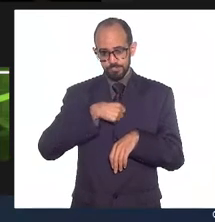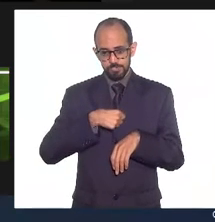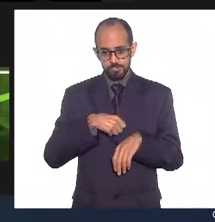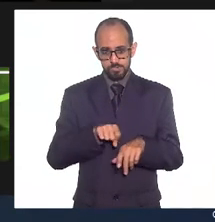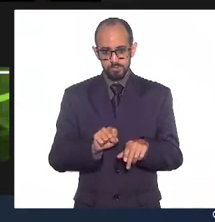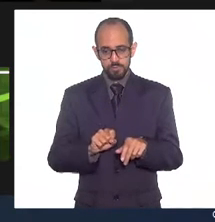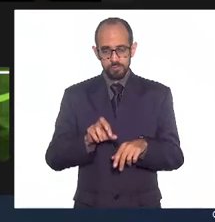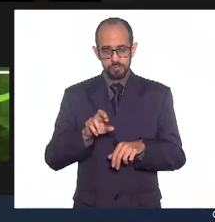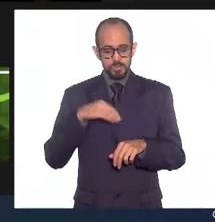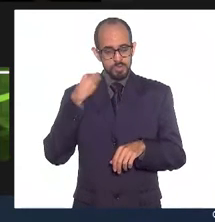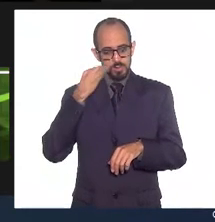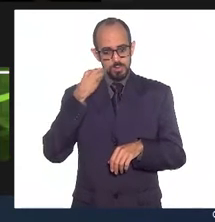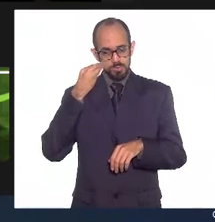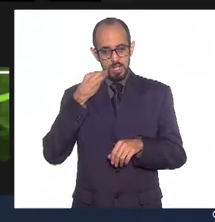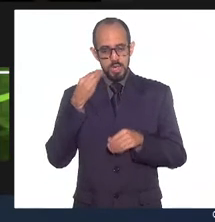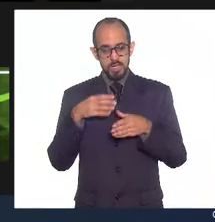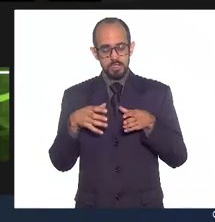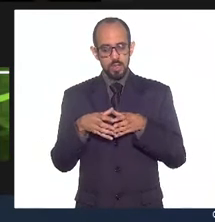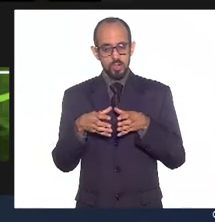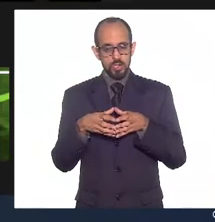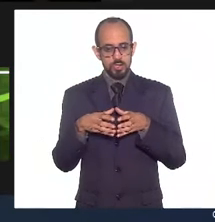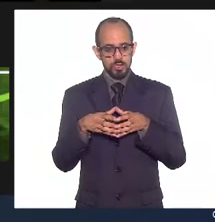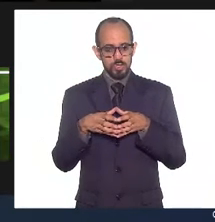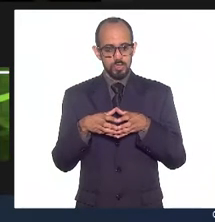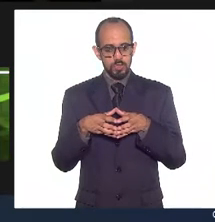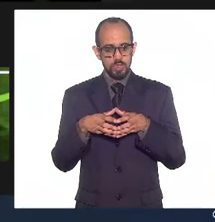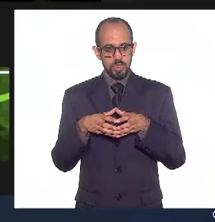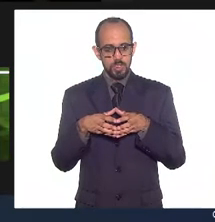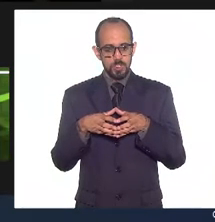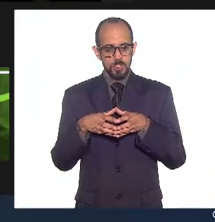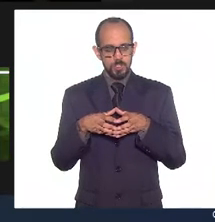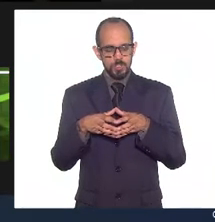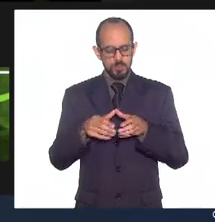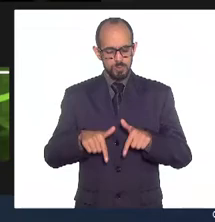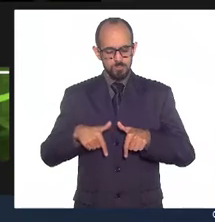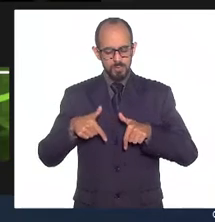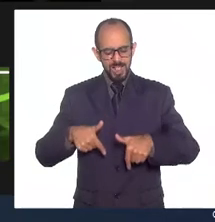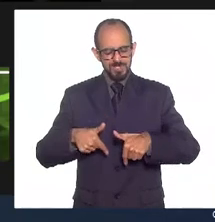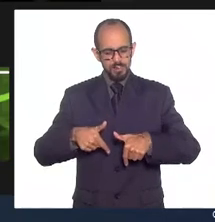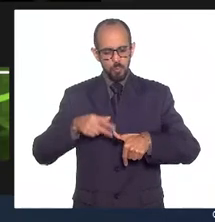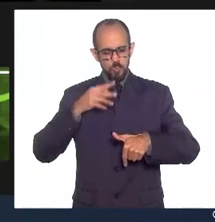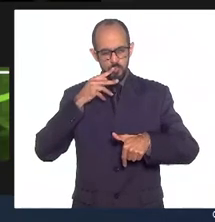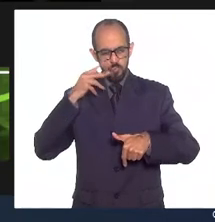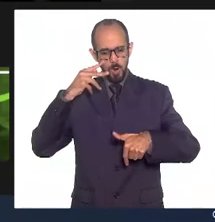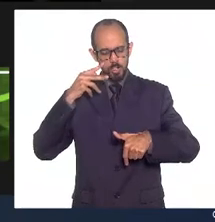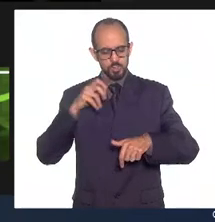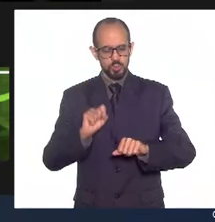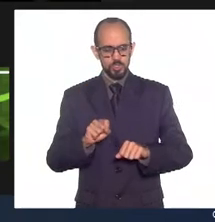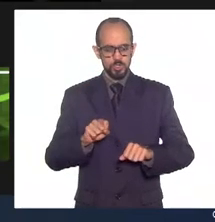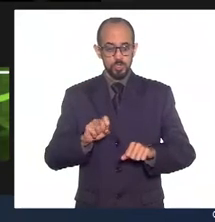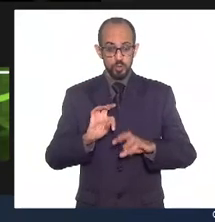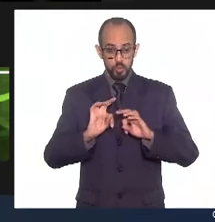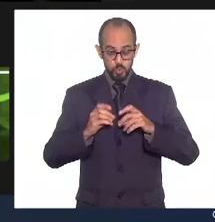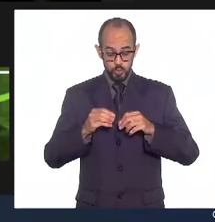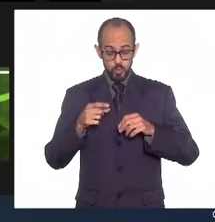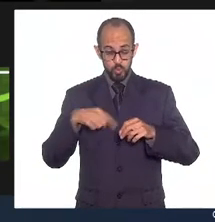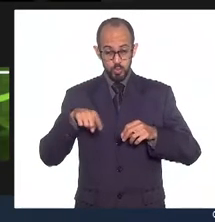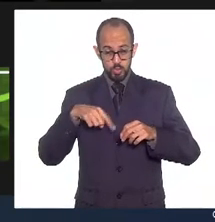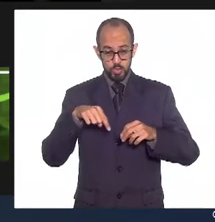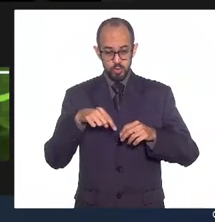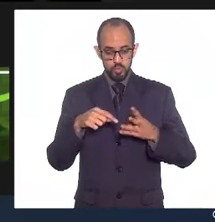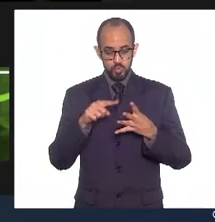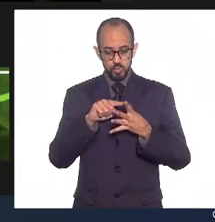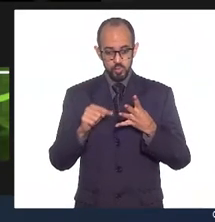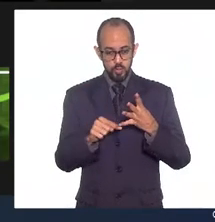experiência coletiva e radicalidade na ação isso tudo ele conseguiu